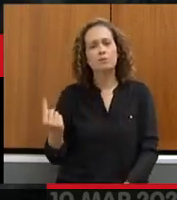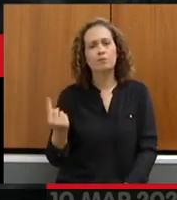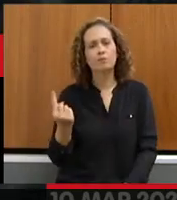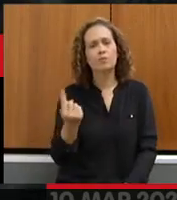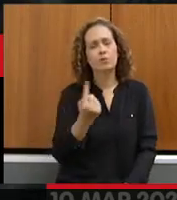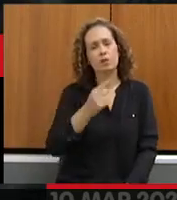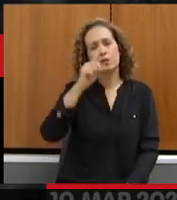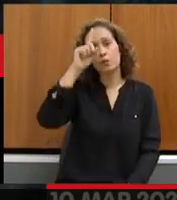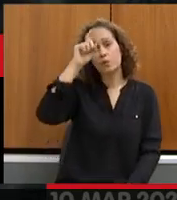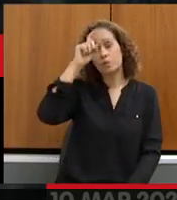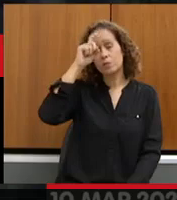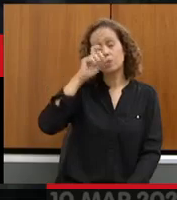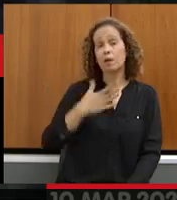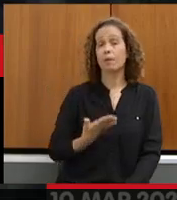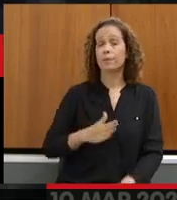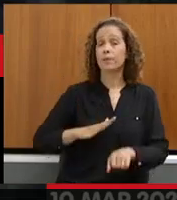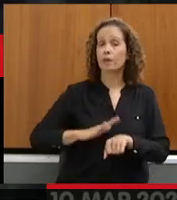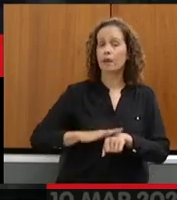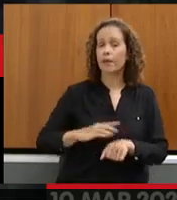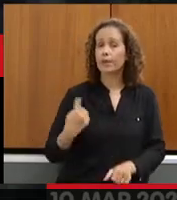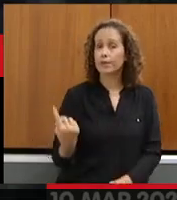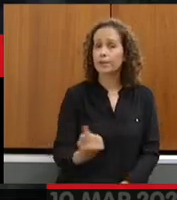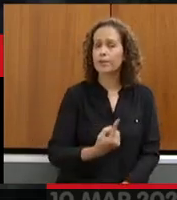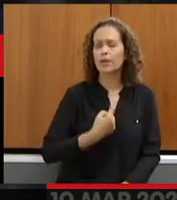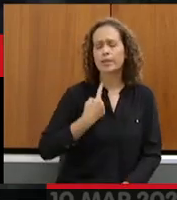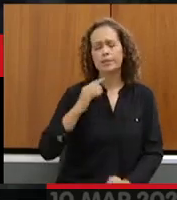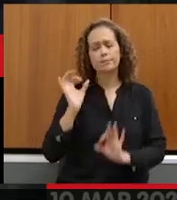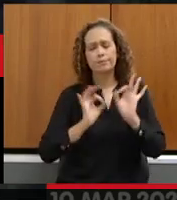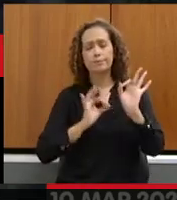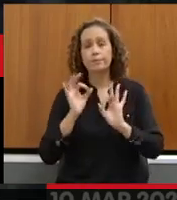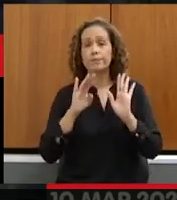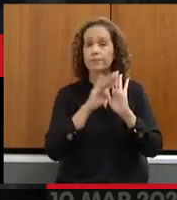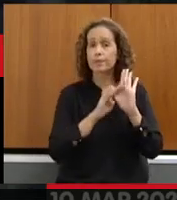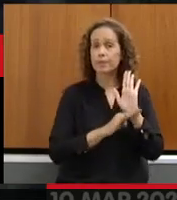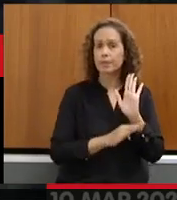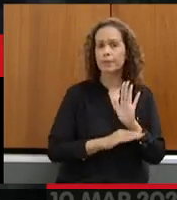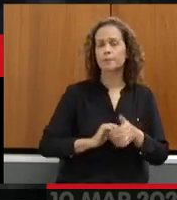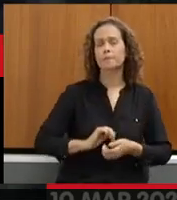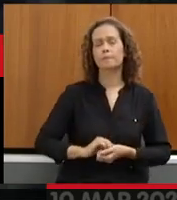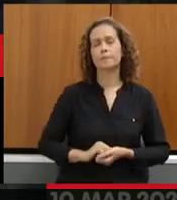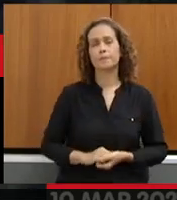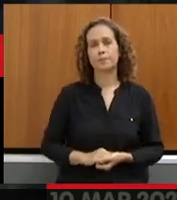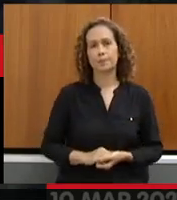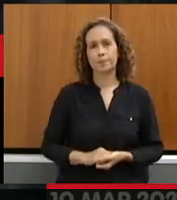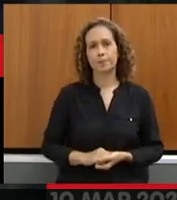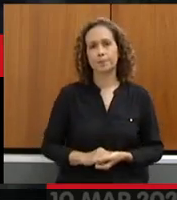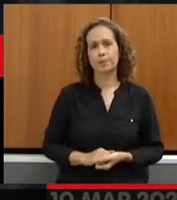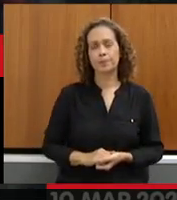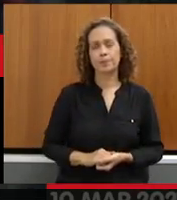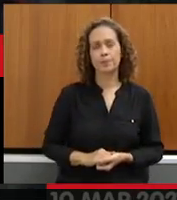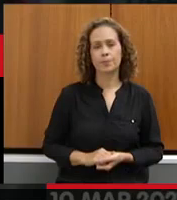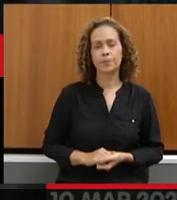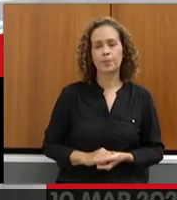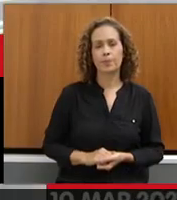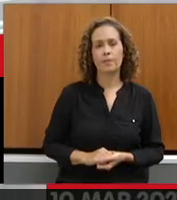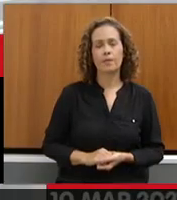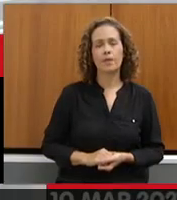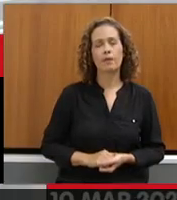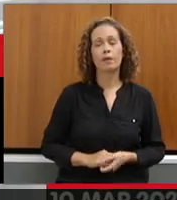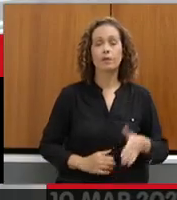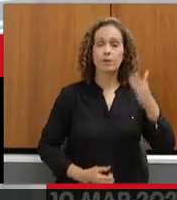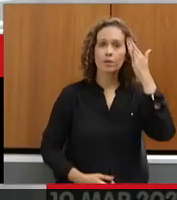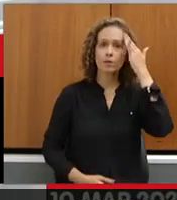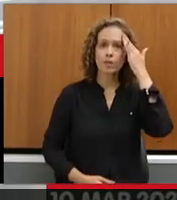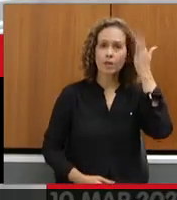hospitais e até a nossa programação que nós estamos fazendo é muito